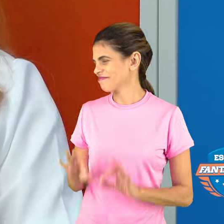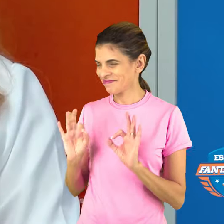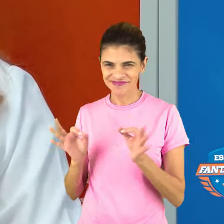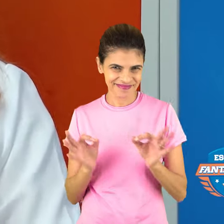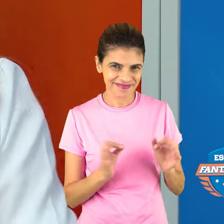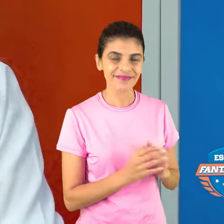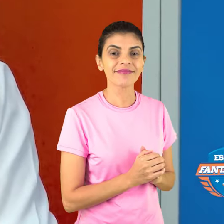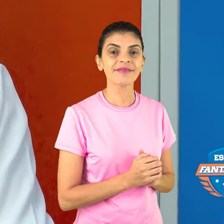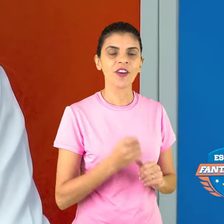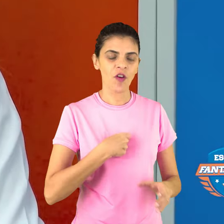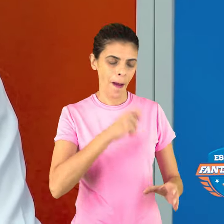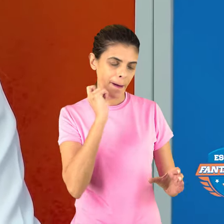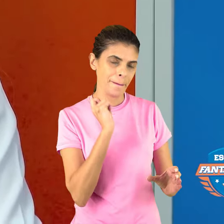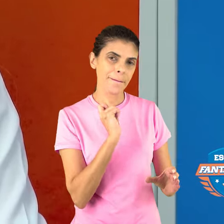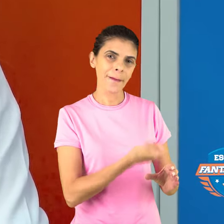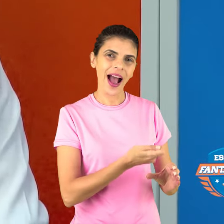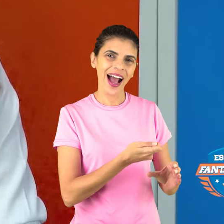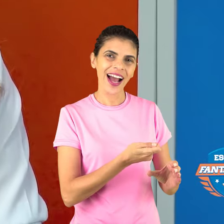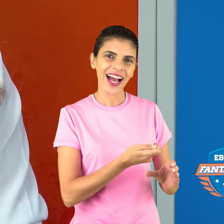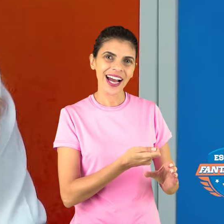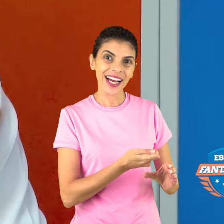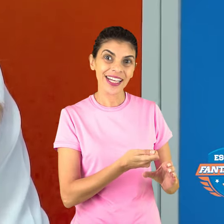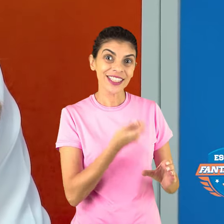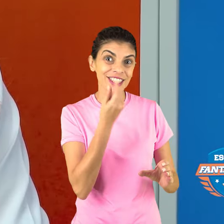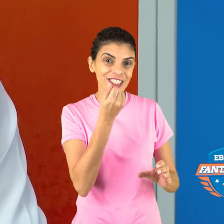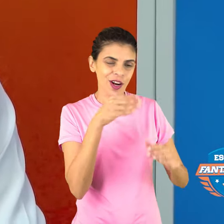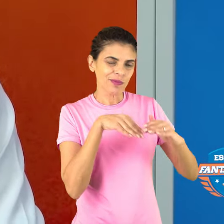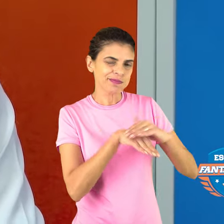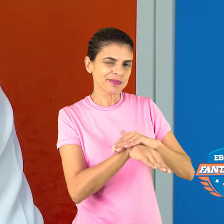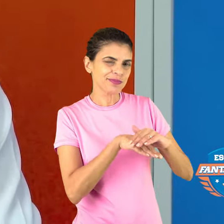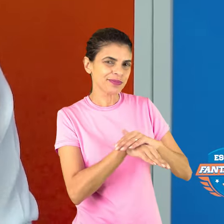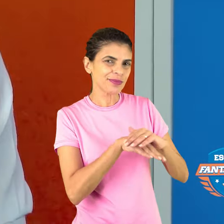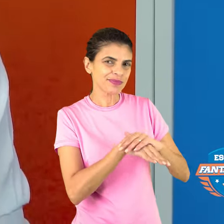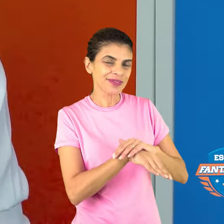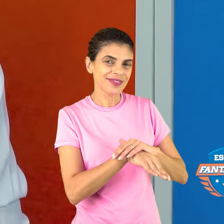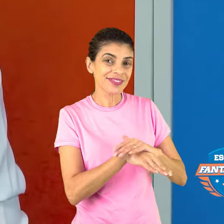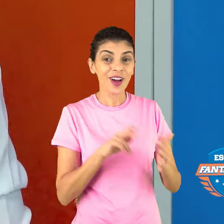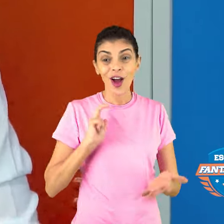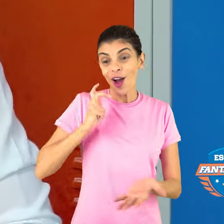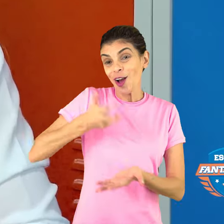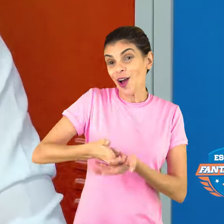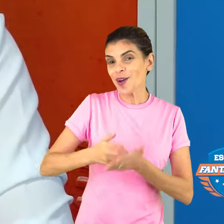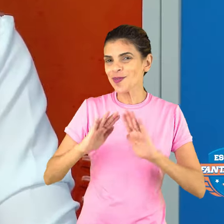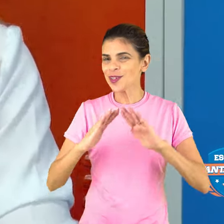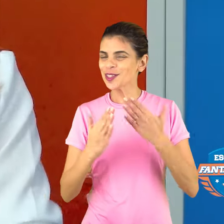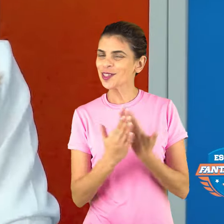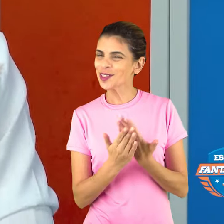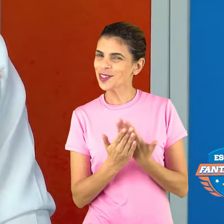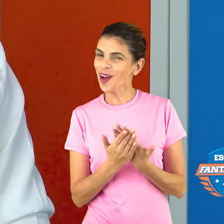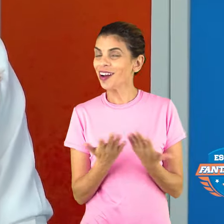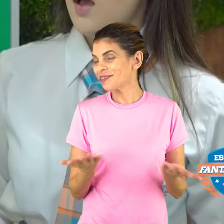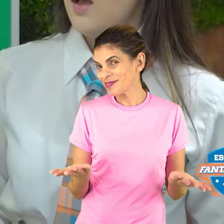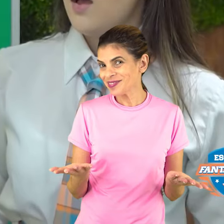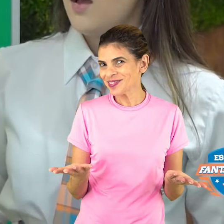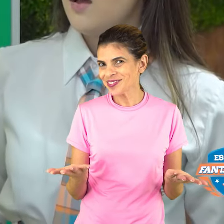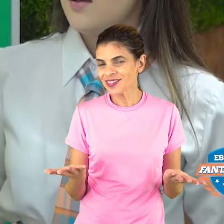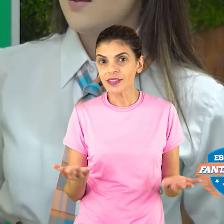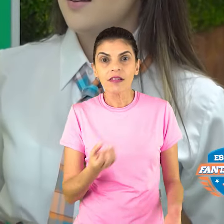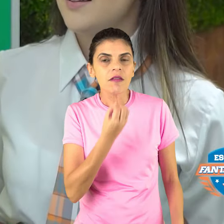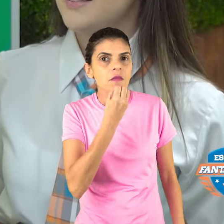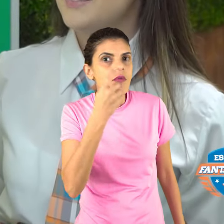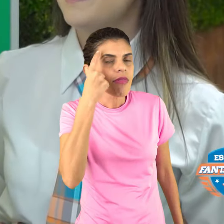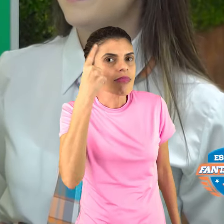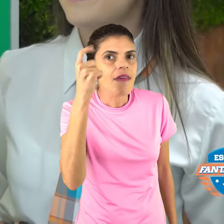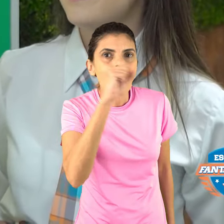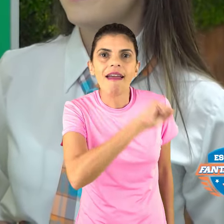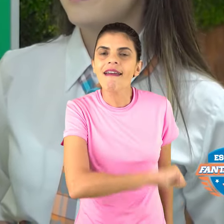Exatamente. Eu vou quebrar o meu cofre de porquinho, juntar todas as minhas economias e comprar a escola que a mãe da Camila quer comprar. Que boa